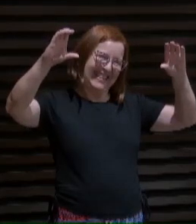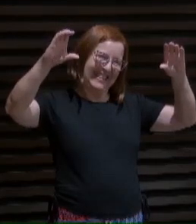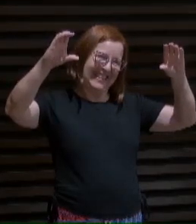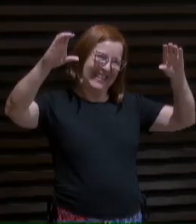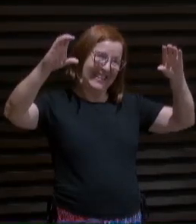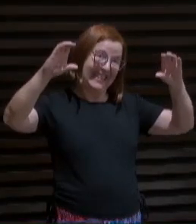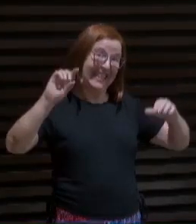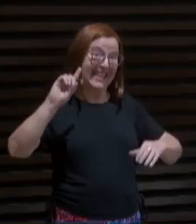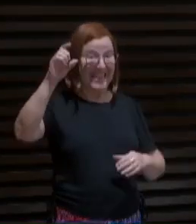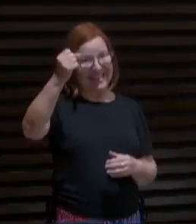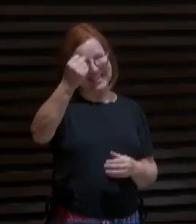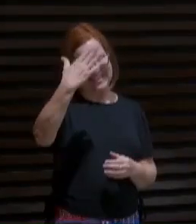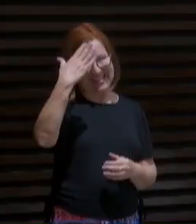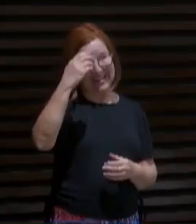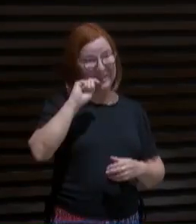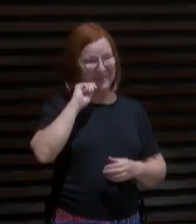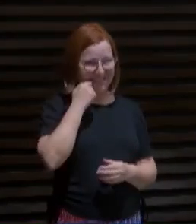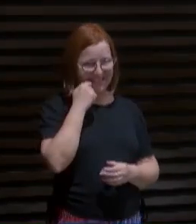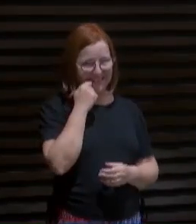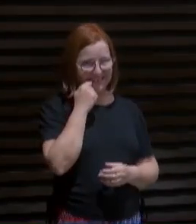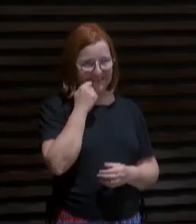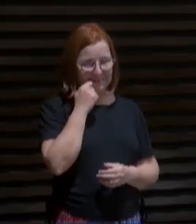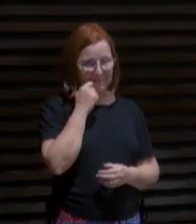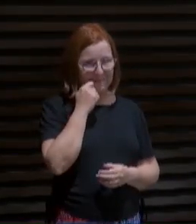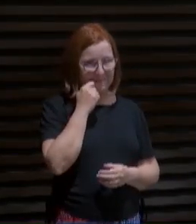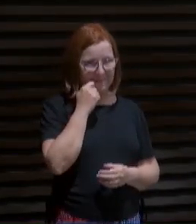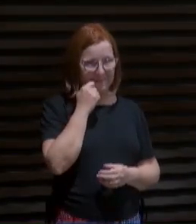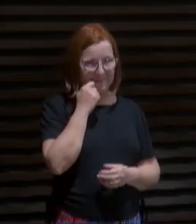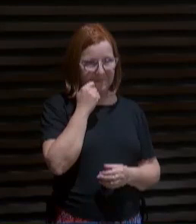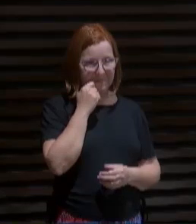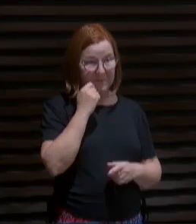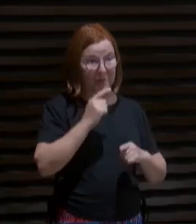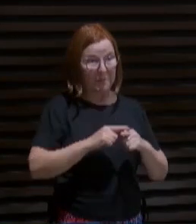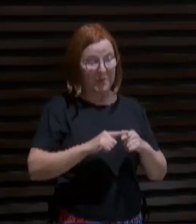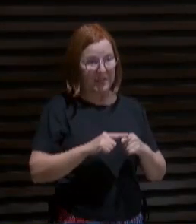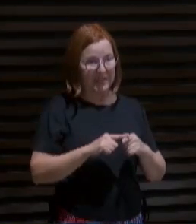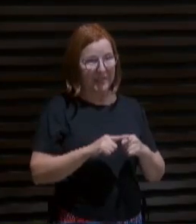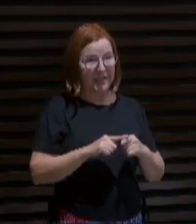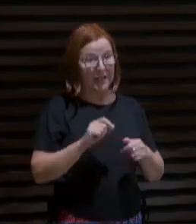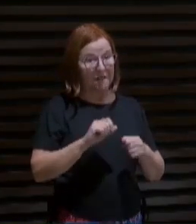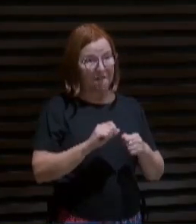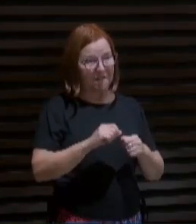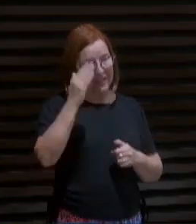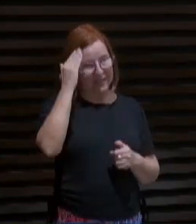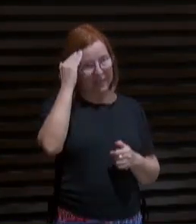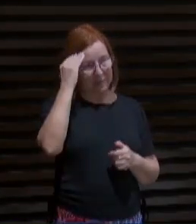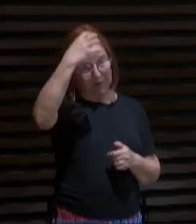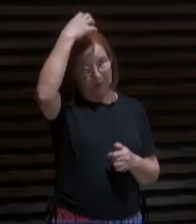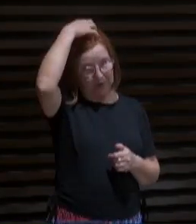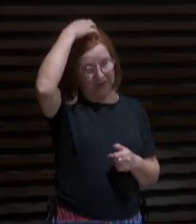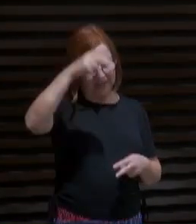o qual revela os mistérios, pois fez saber ao rei Nabucodonosor o que há de